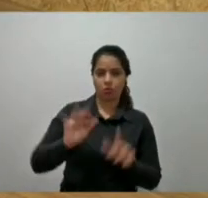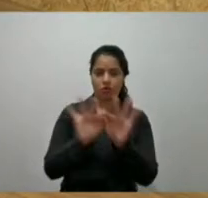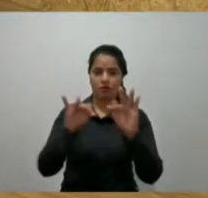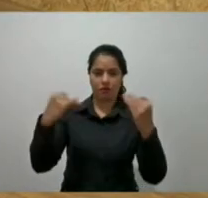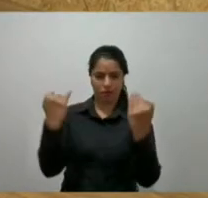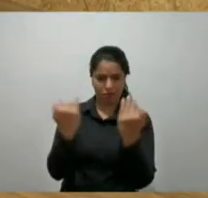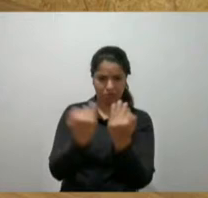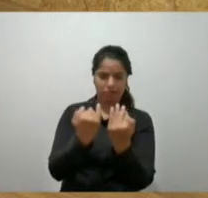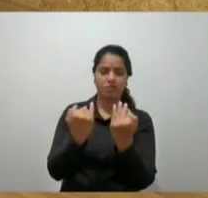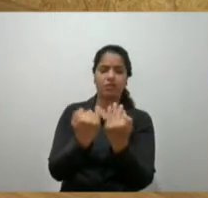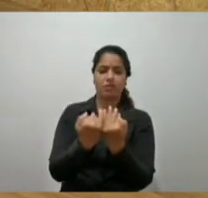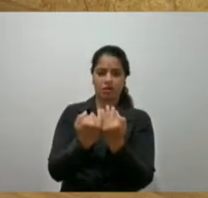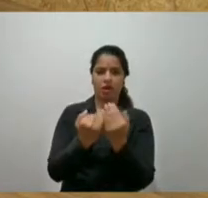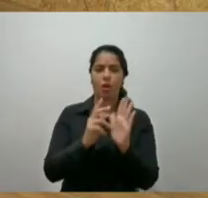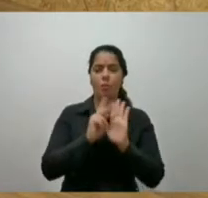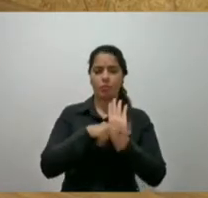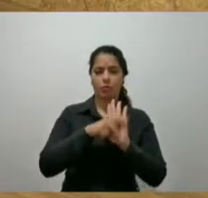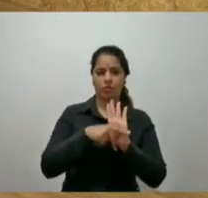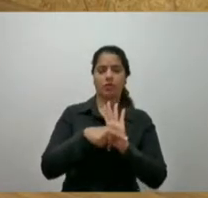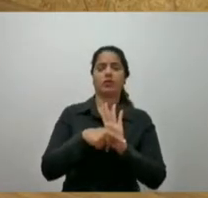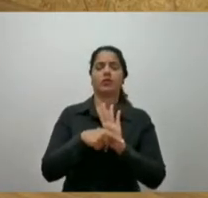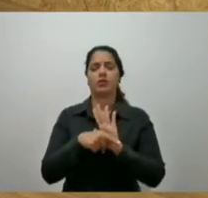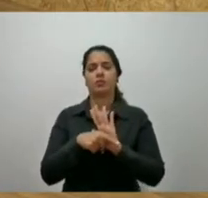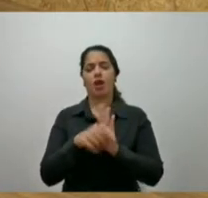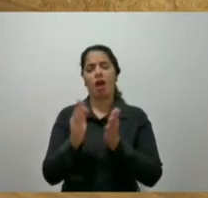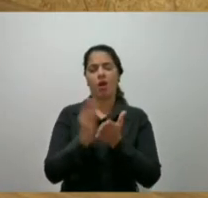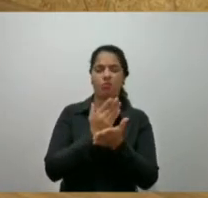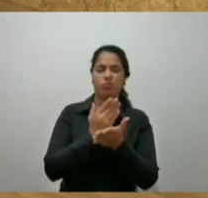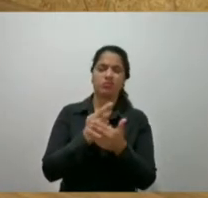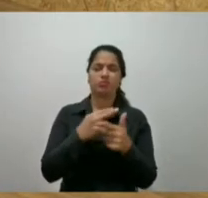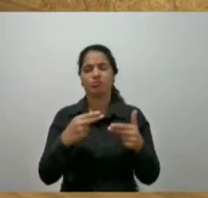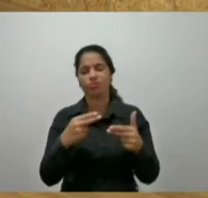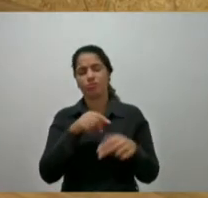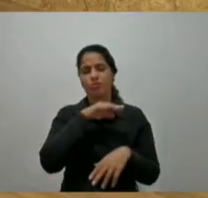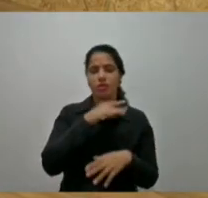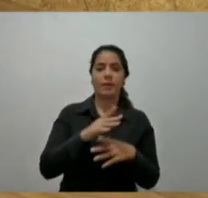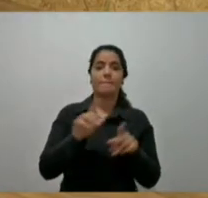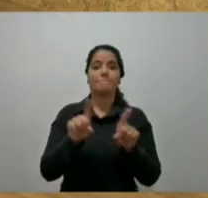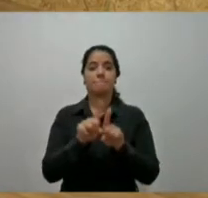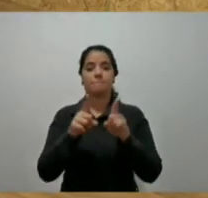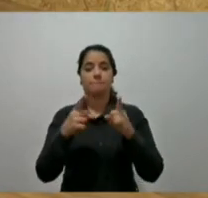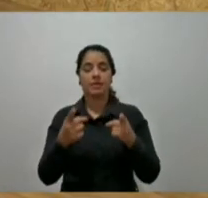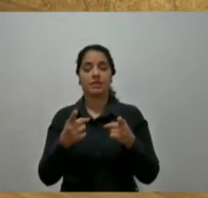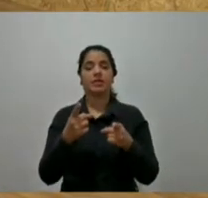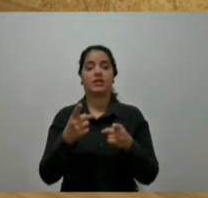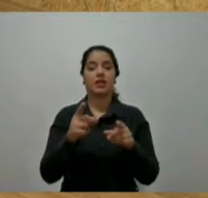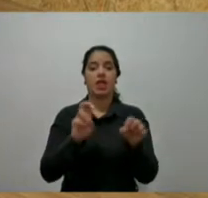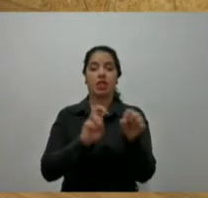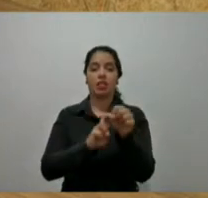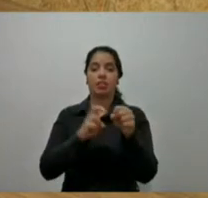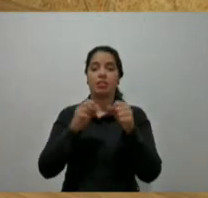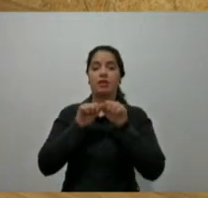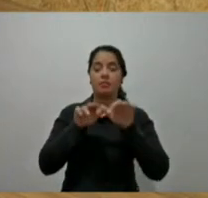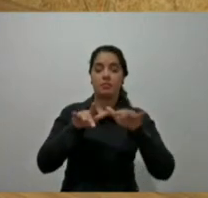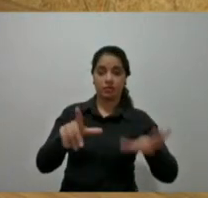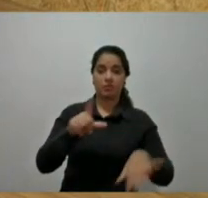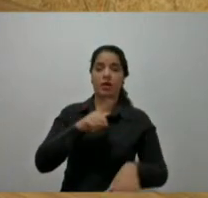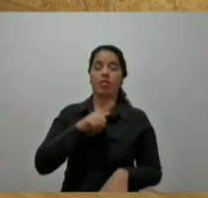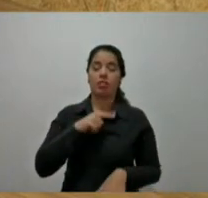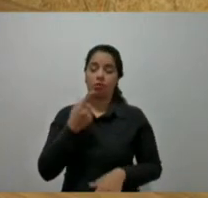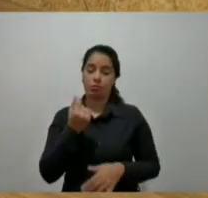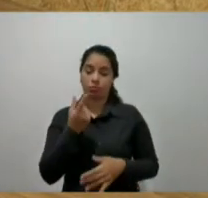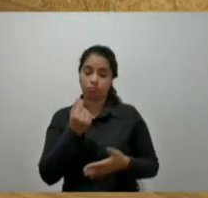que tenha algumas falhas. Você teve o auxílio emergencial durante a pandemia, que foi algo, mesmo que um pouquinho